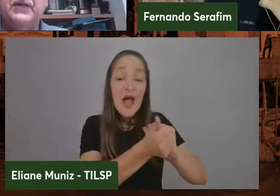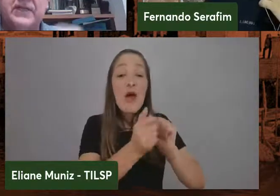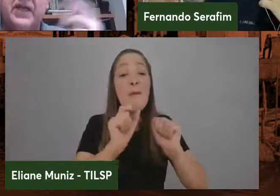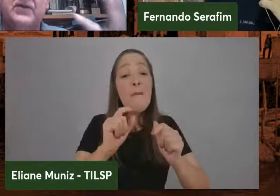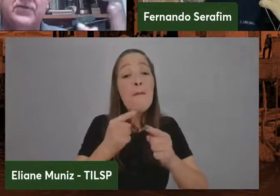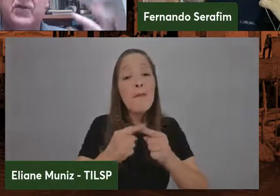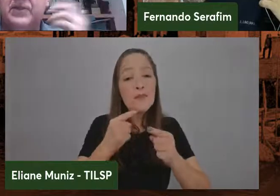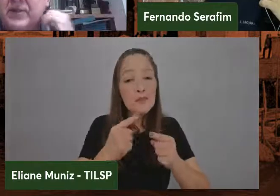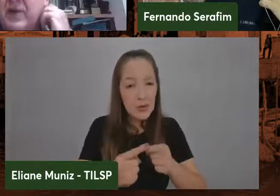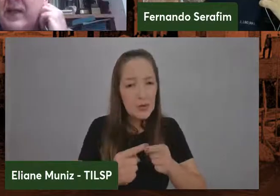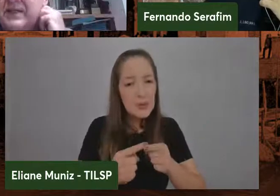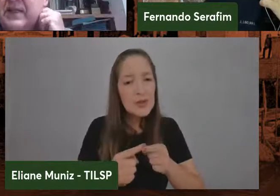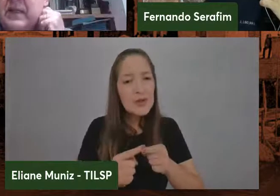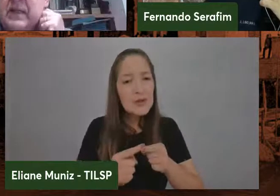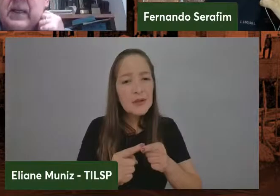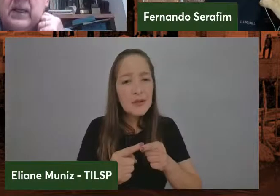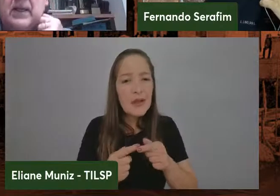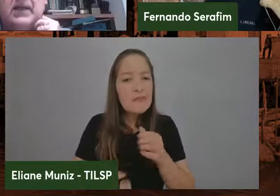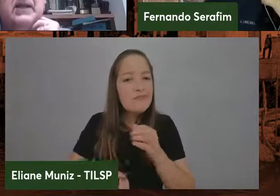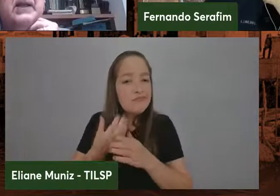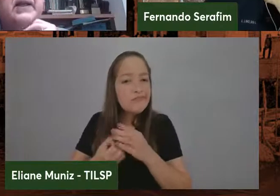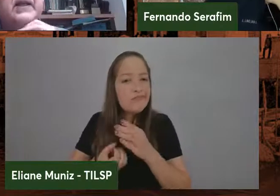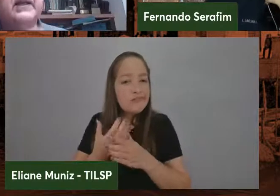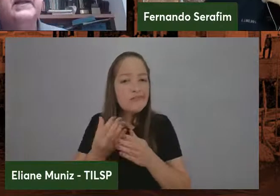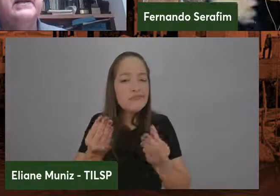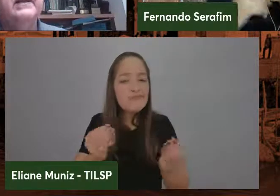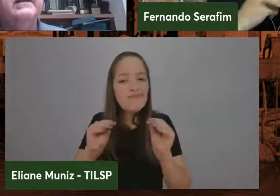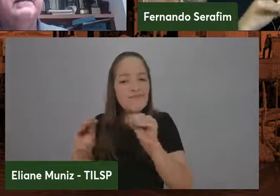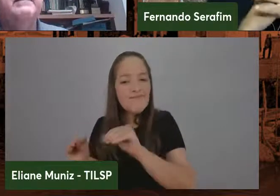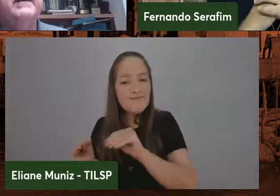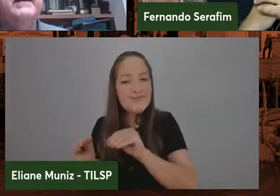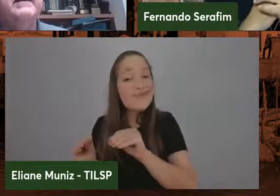foram transcriações, quase, né?